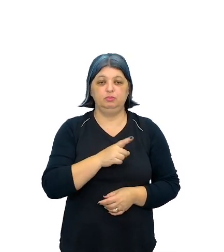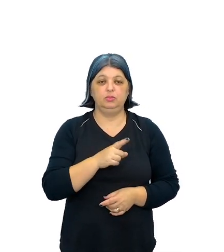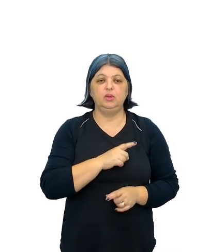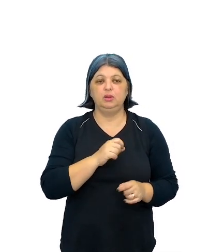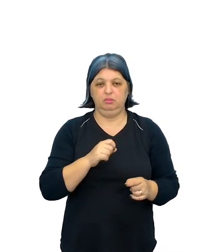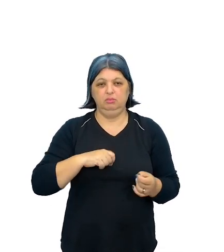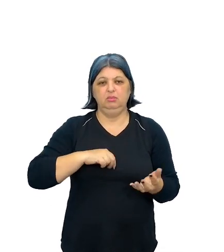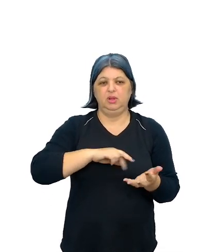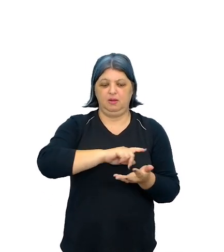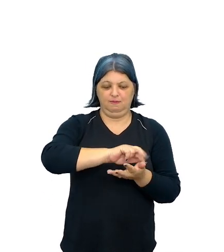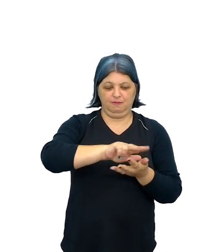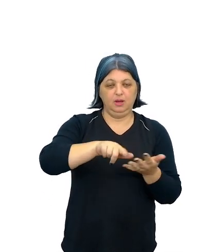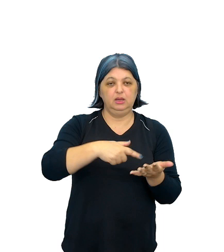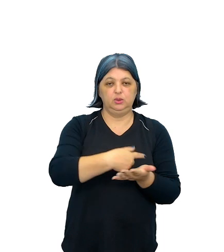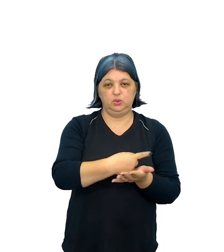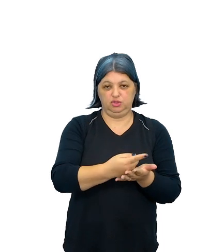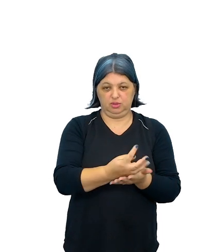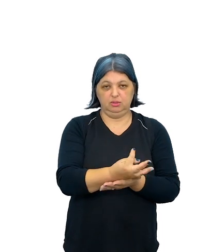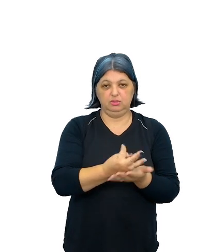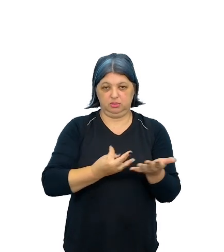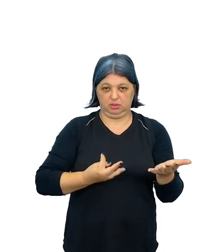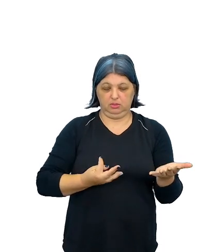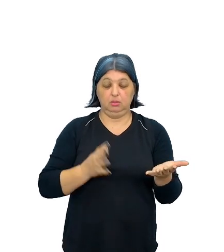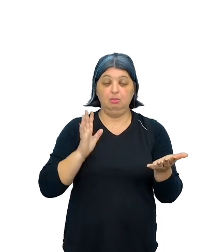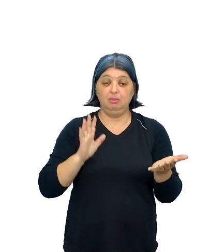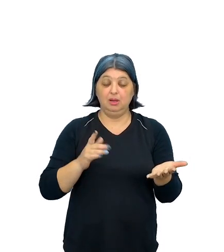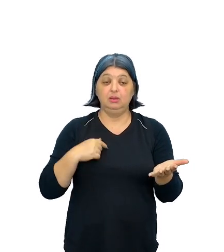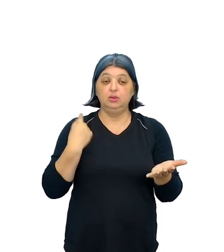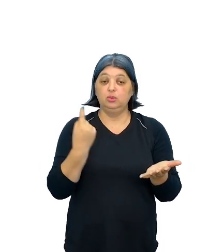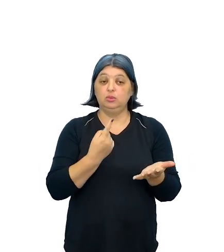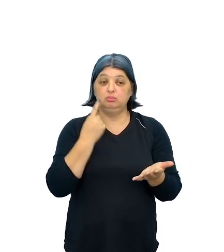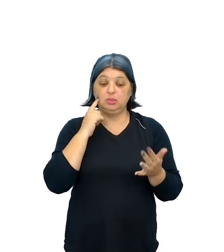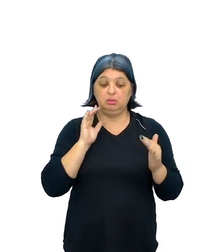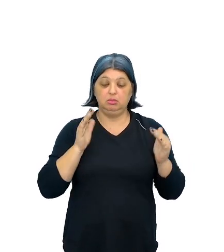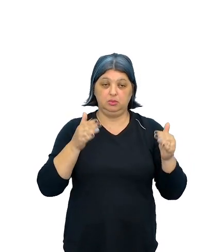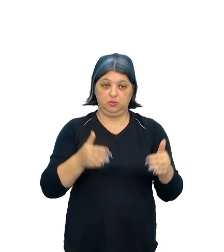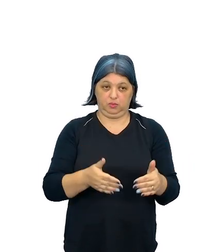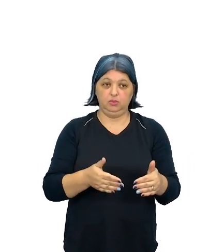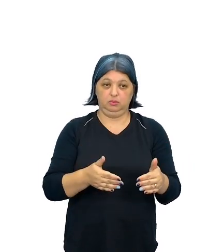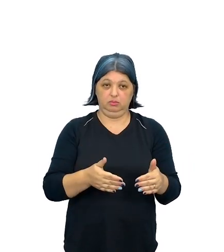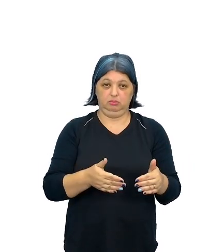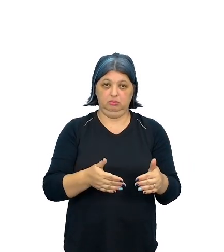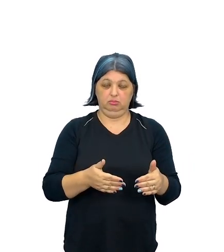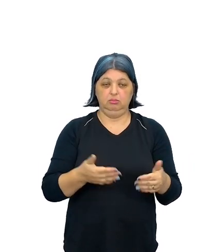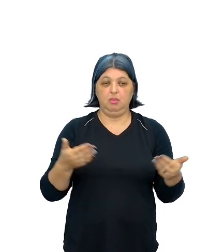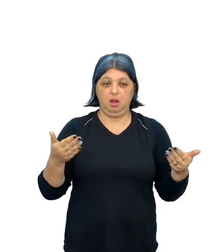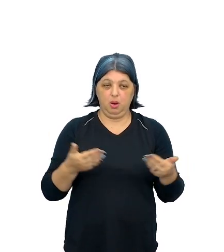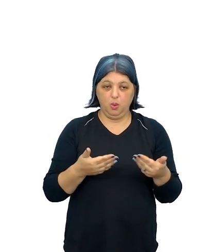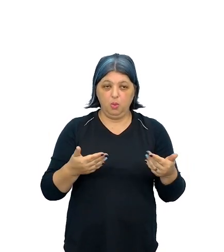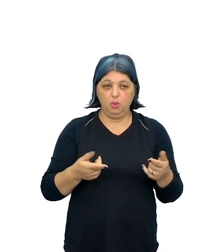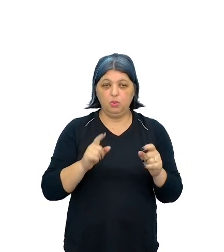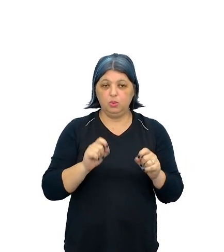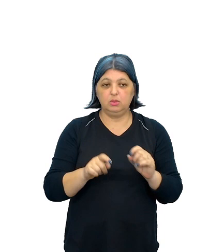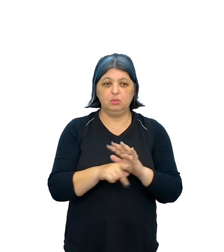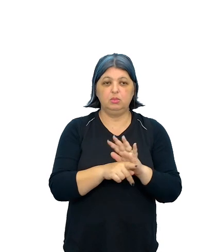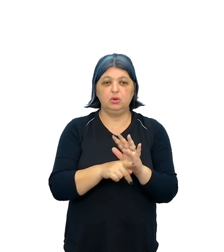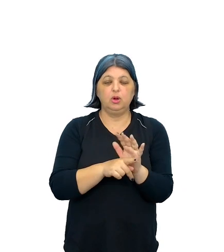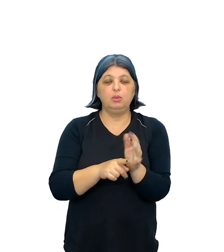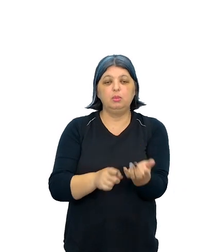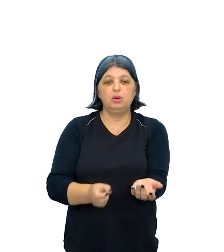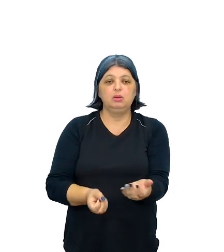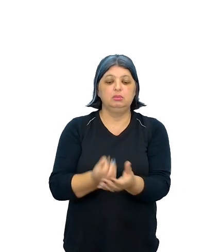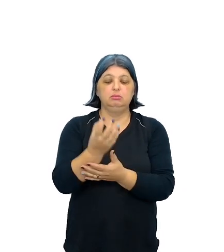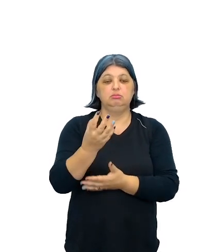há muitos gêneros textuais, né? Só que o que nós estamos aqui potencializando é a produção